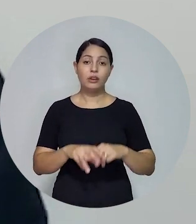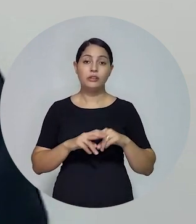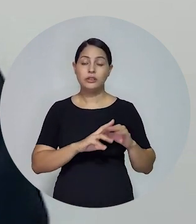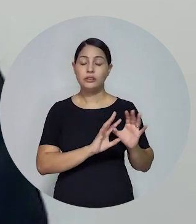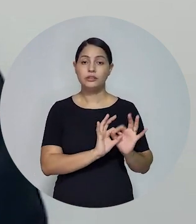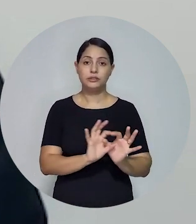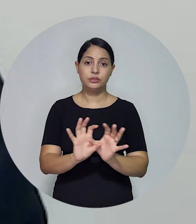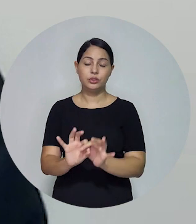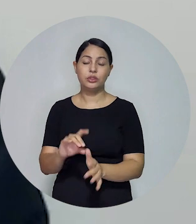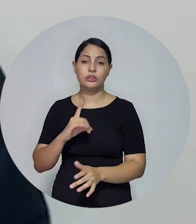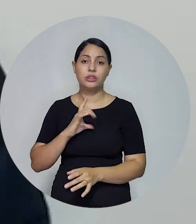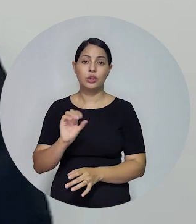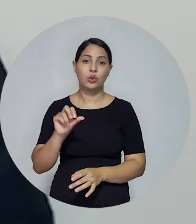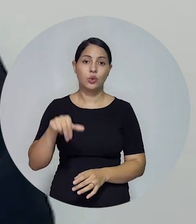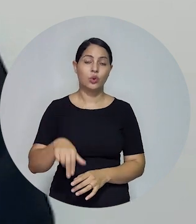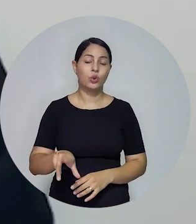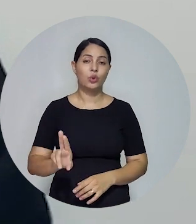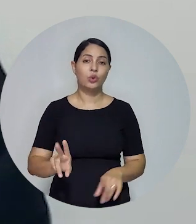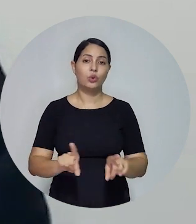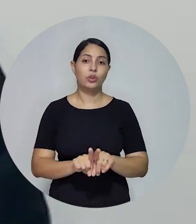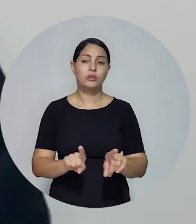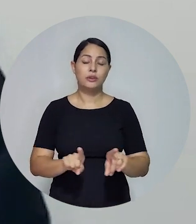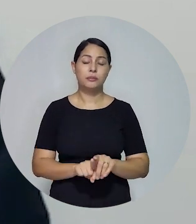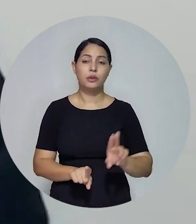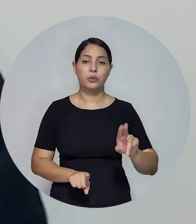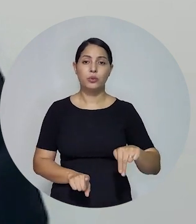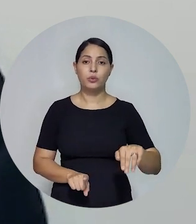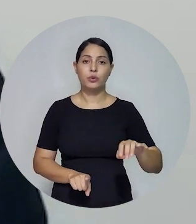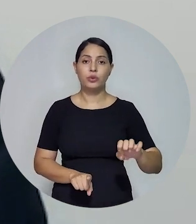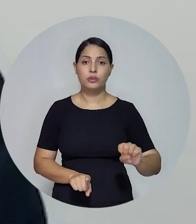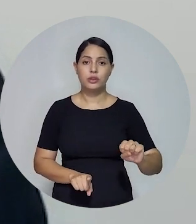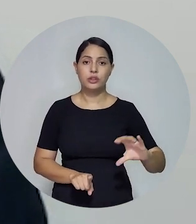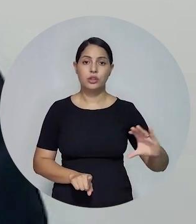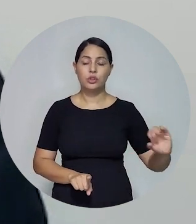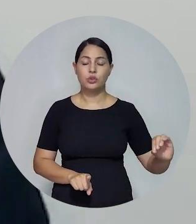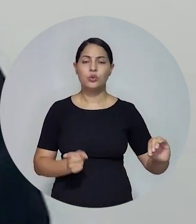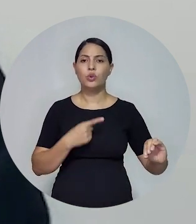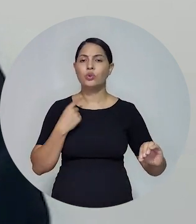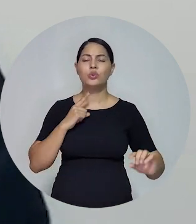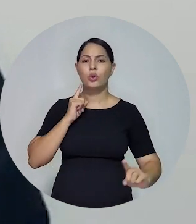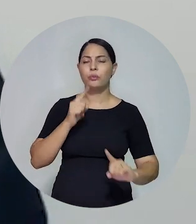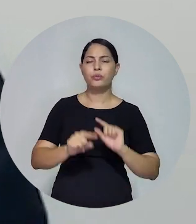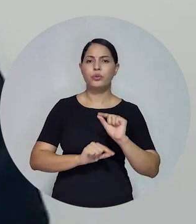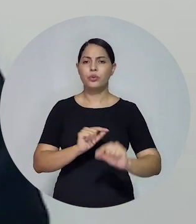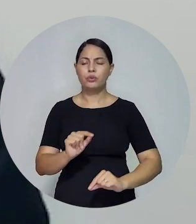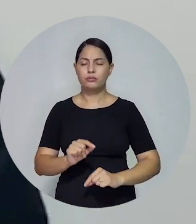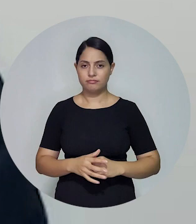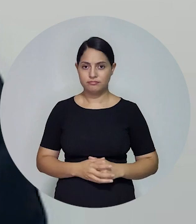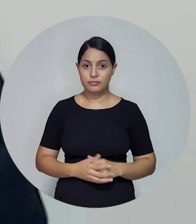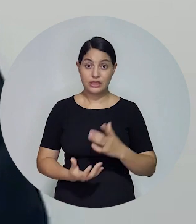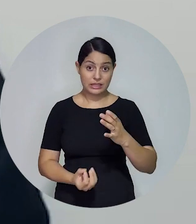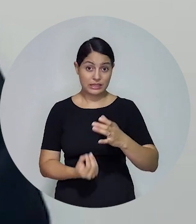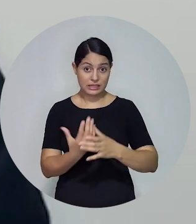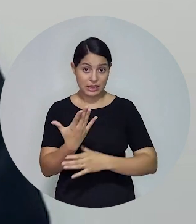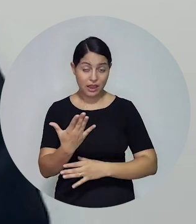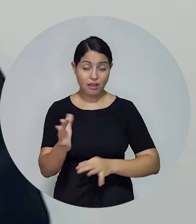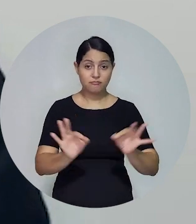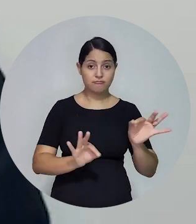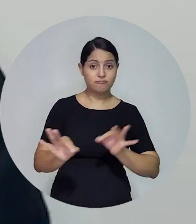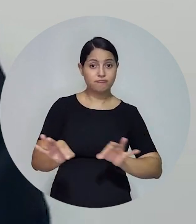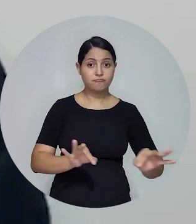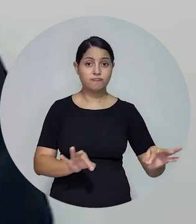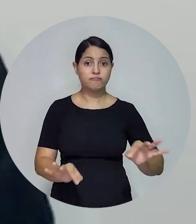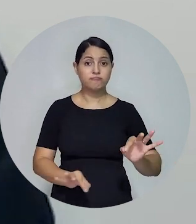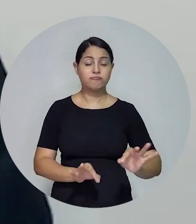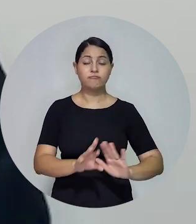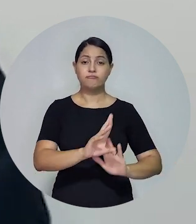direitos humanos. Então, tanto no âmbito da ONU e agora também no âmbito da Unesco, o que se procura